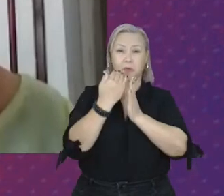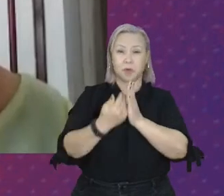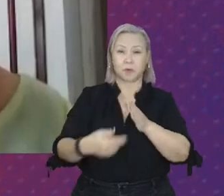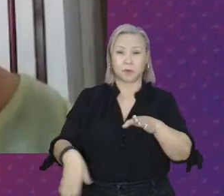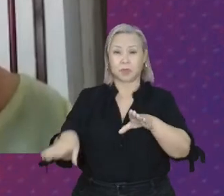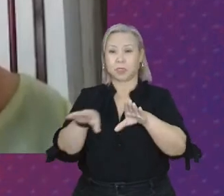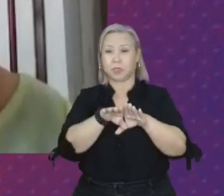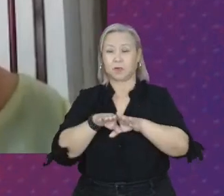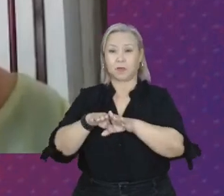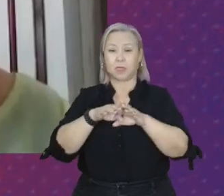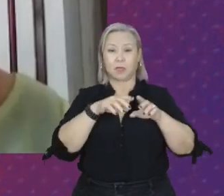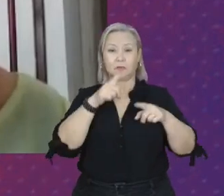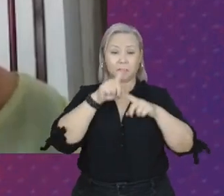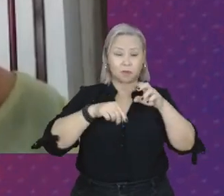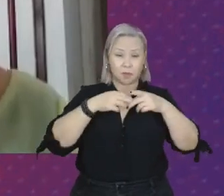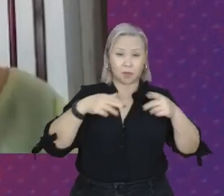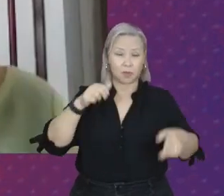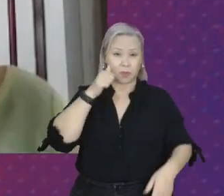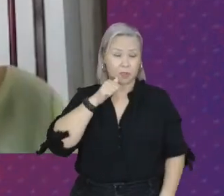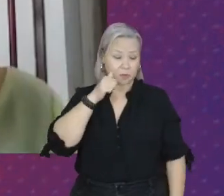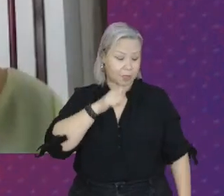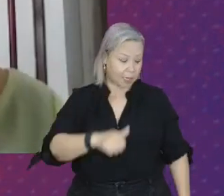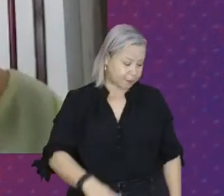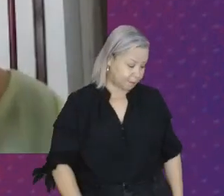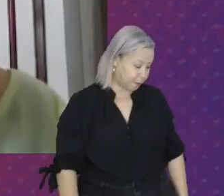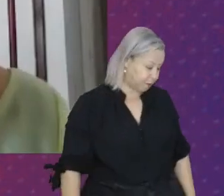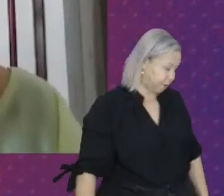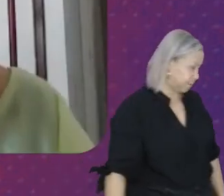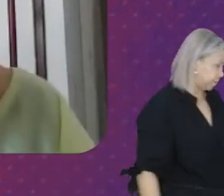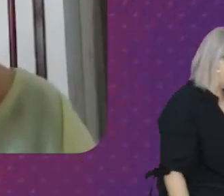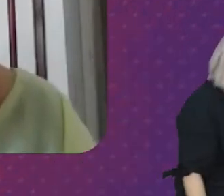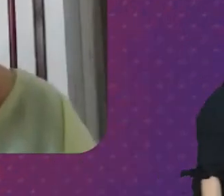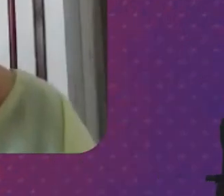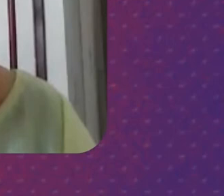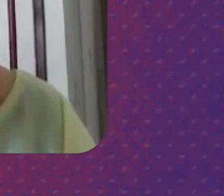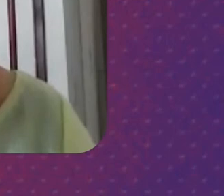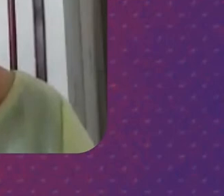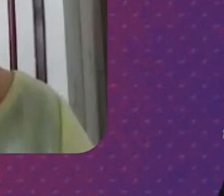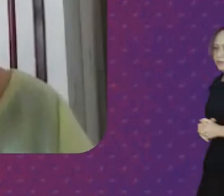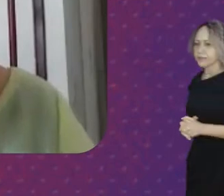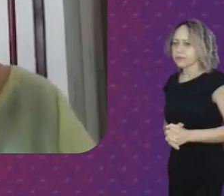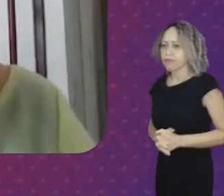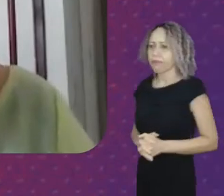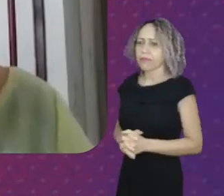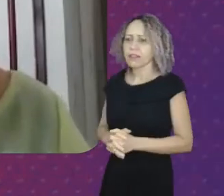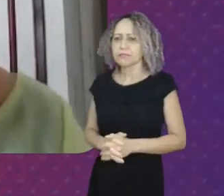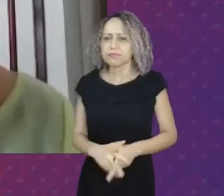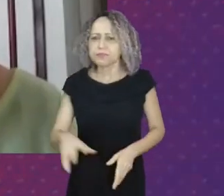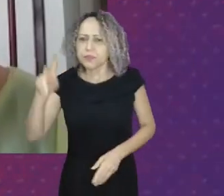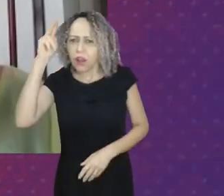inclusão produtiva das mulheres. Quero lembrar que, nesse caminho dessa história que vínhamos construindo